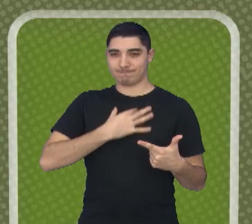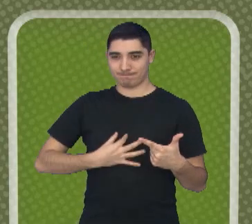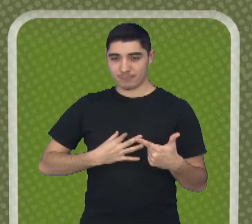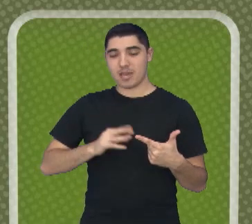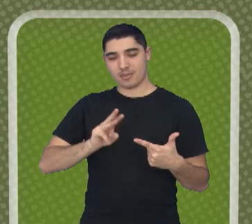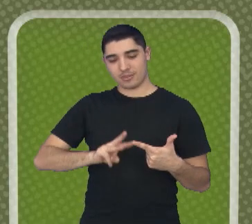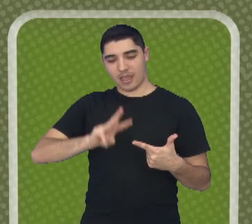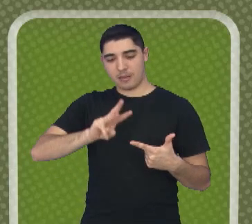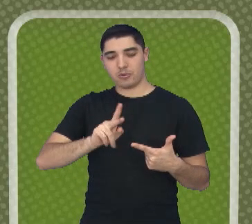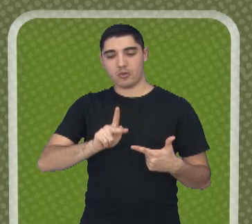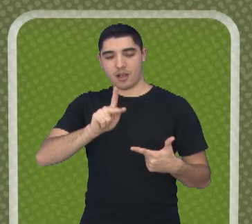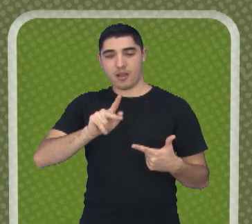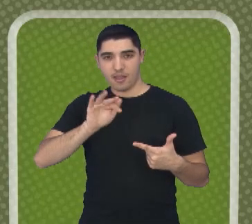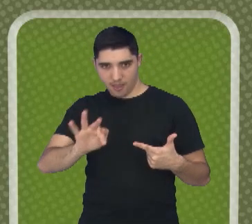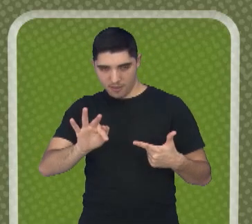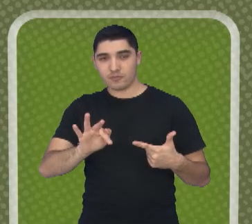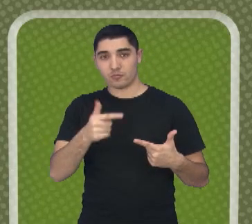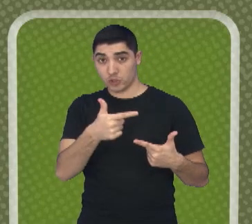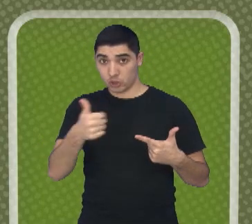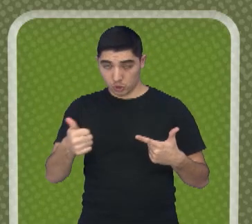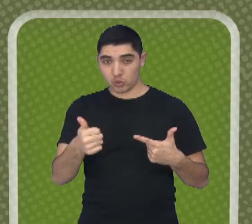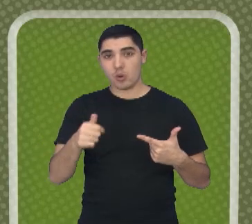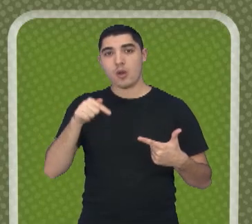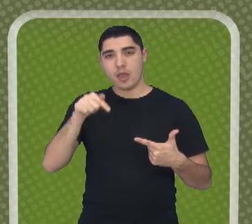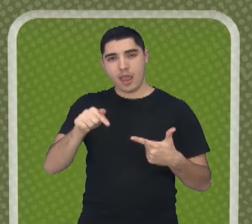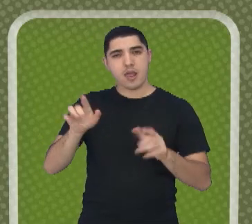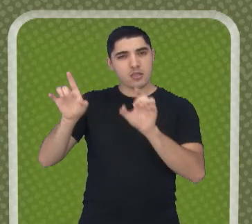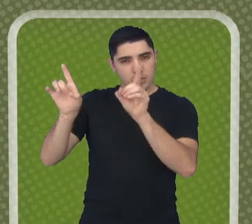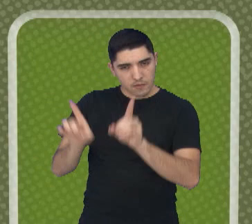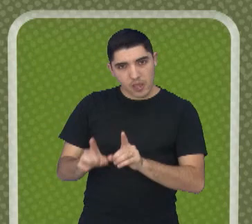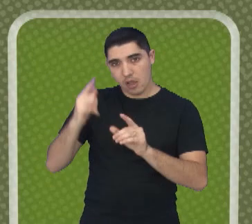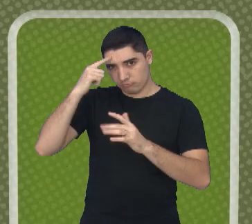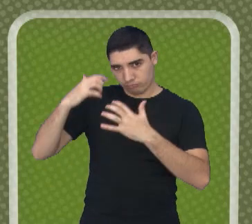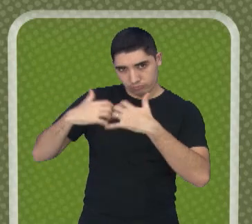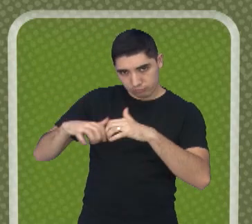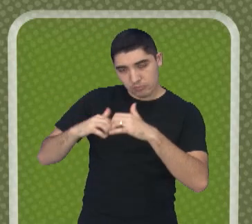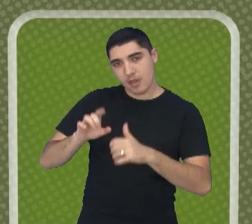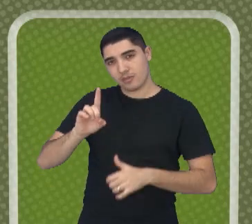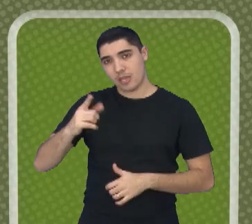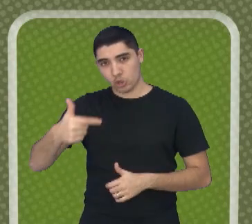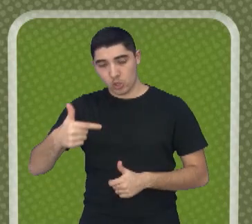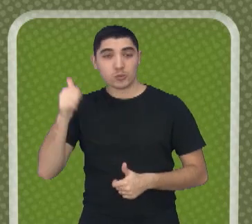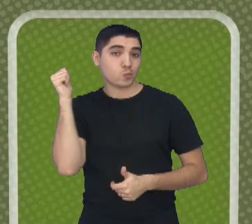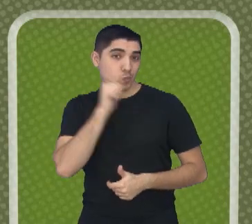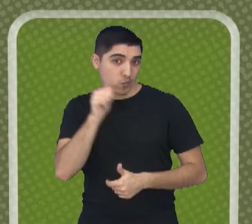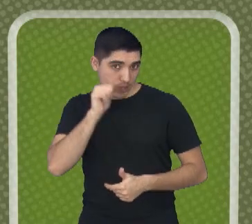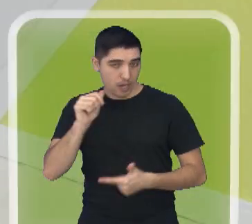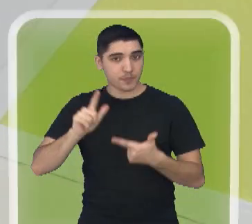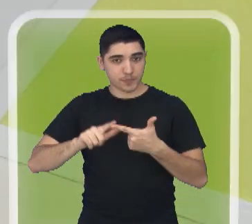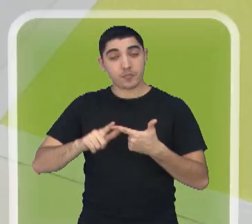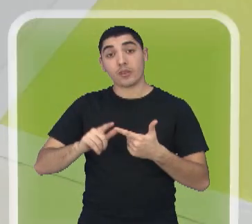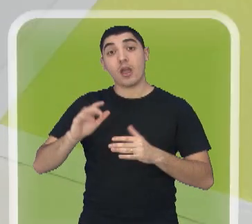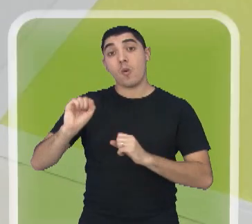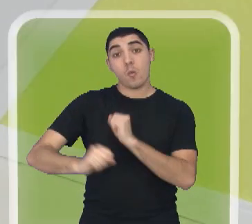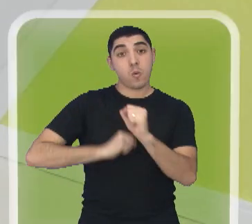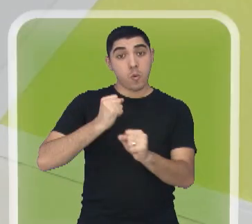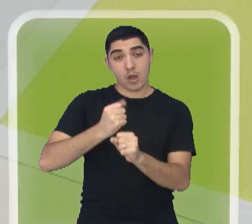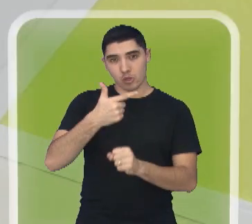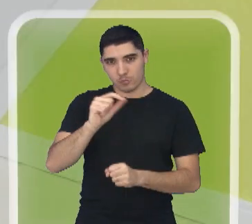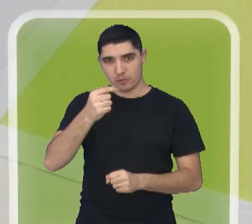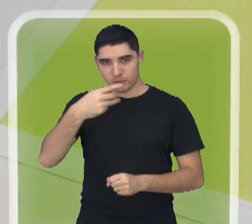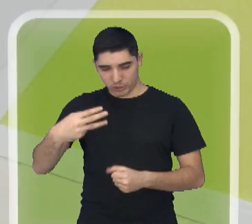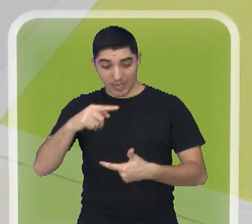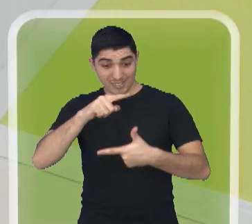WKF K21 Sênior PCD deficiente intelectual D2 feminino. Em 2023, Júlia e o